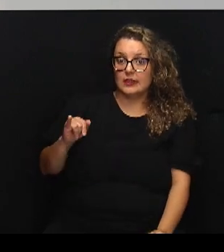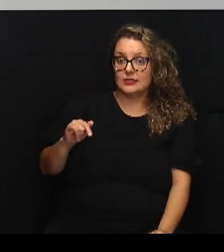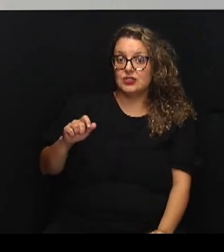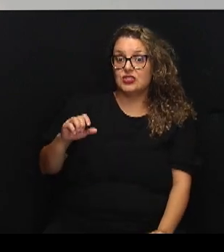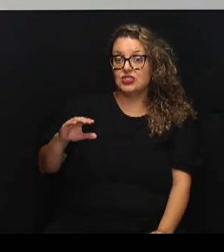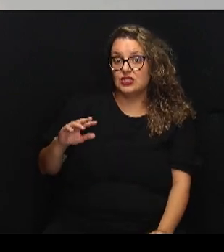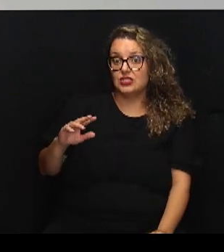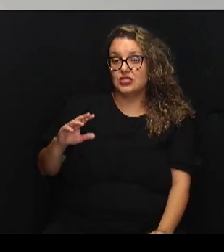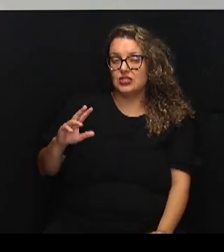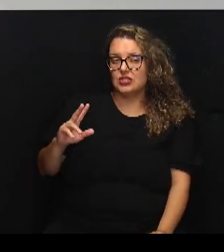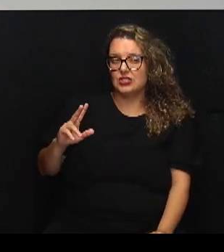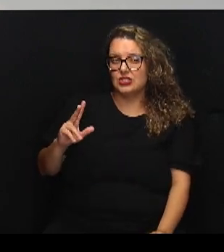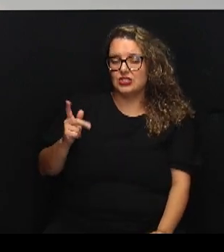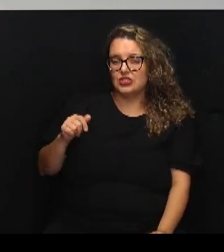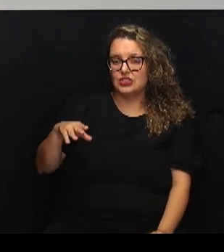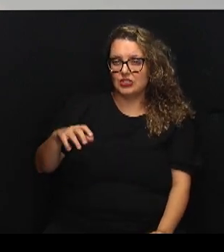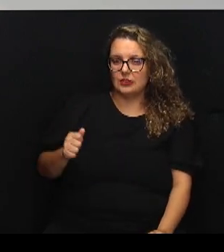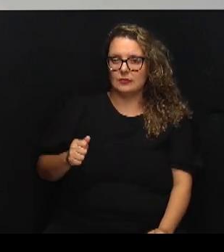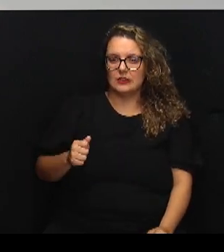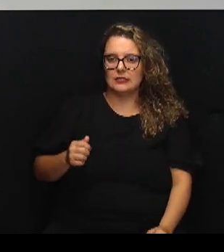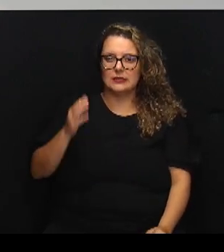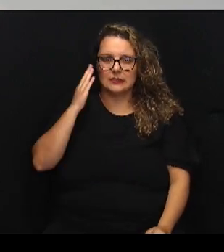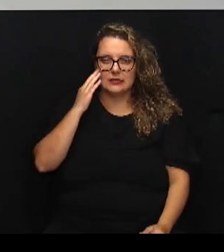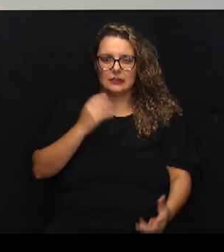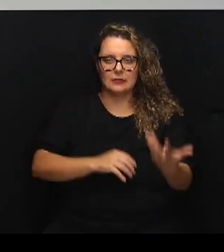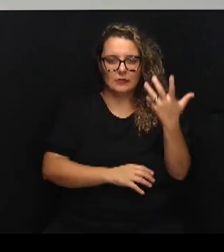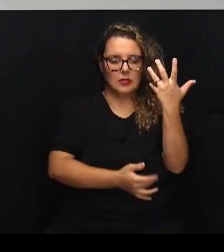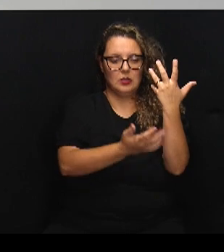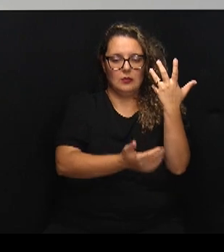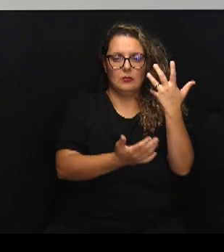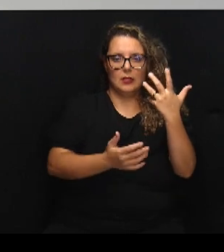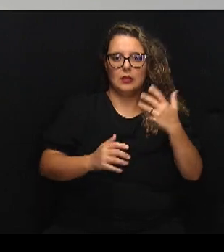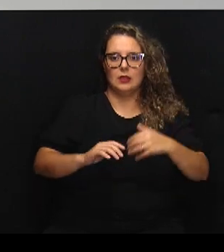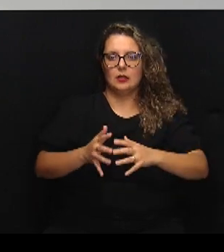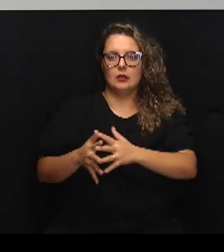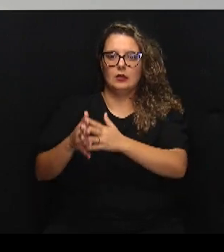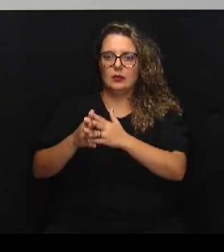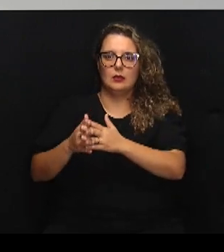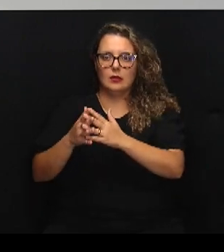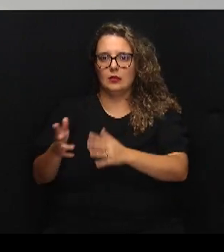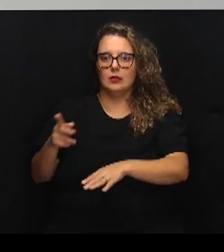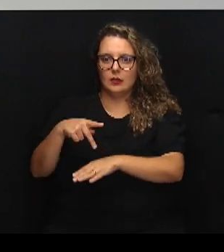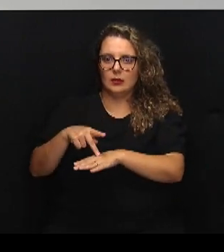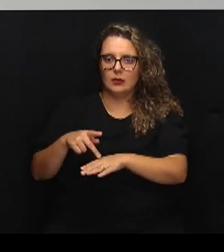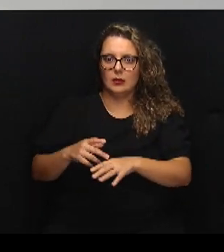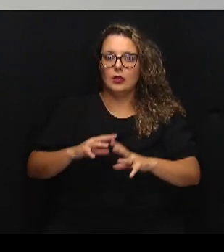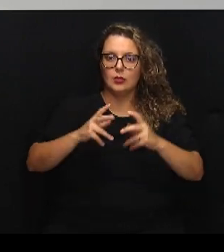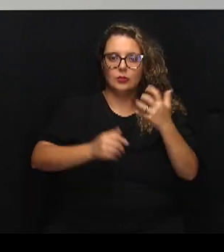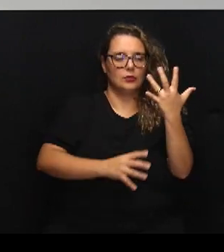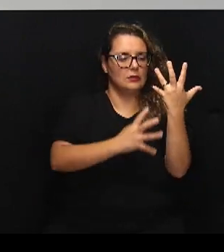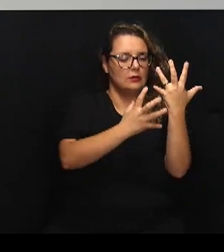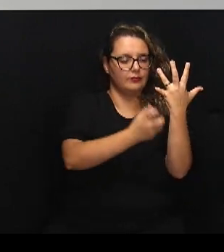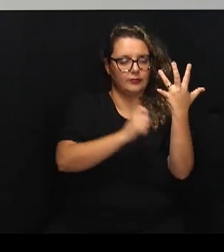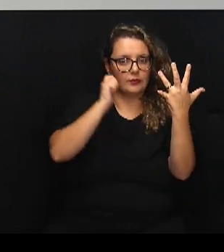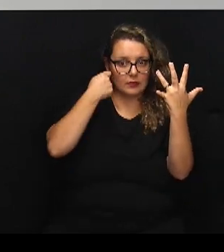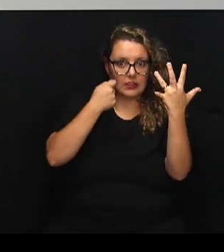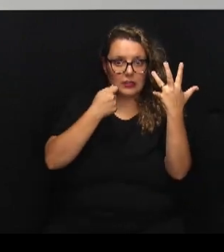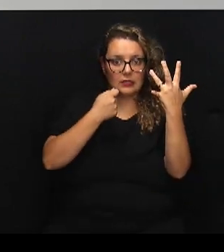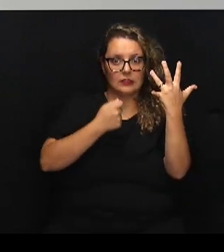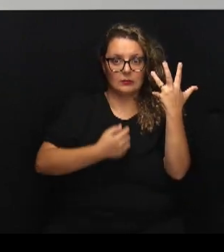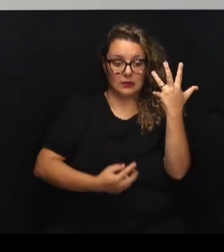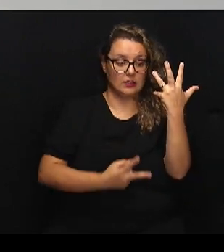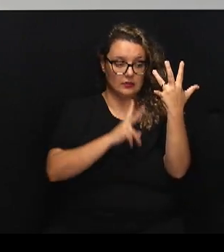é anti-chamas. Você já viu aquelas fogo naquelas florestas americanas que ficam as árvores todas pretas, mas de